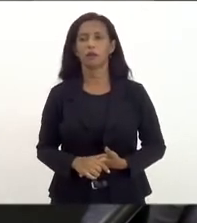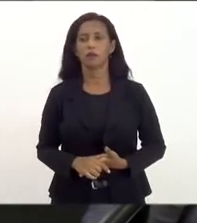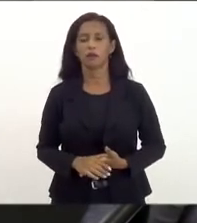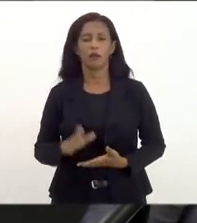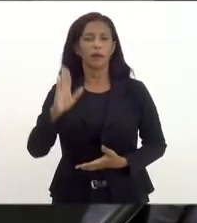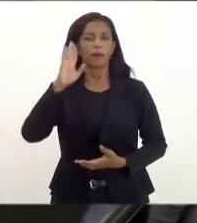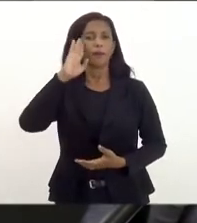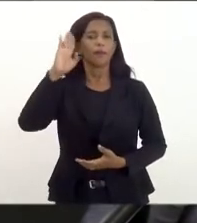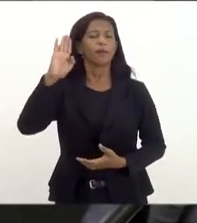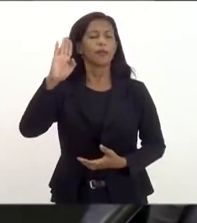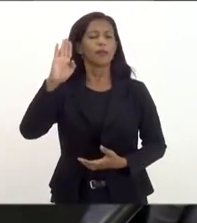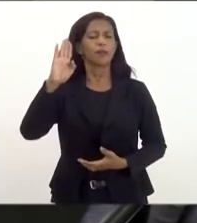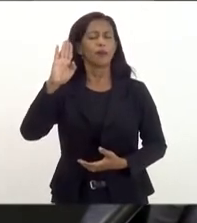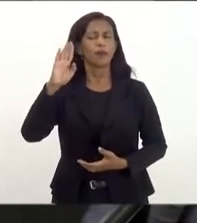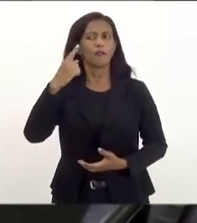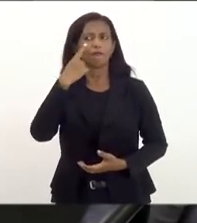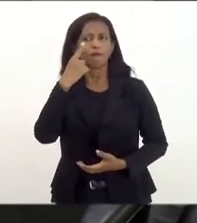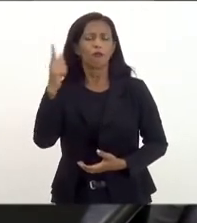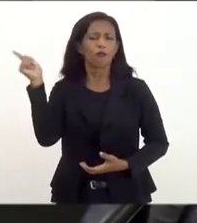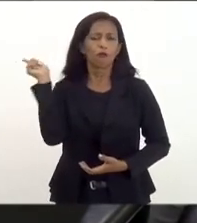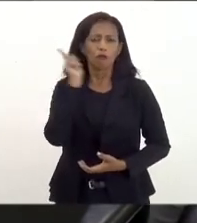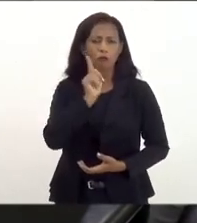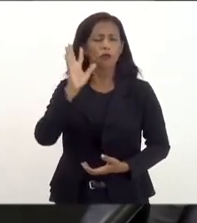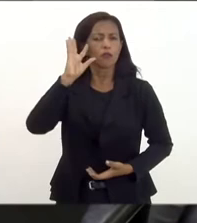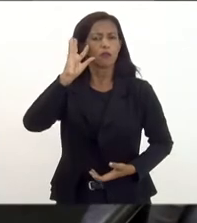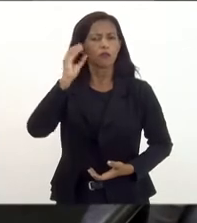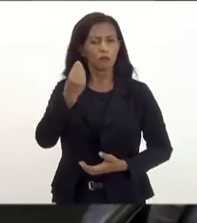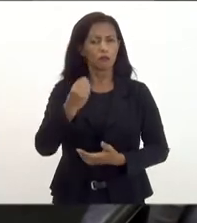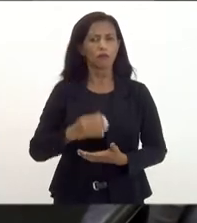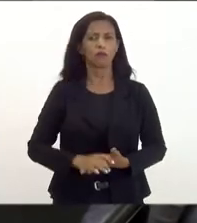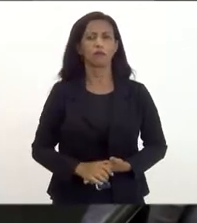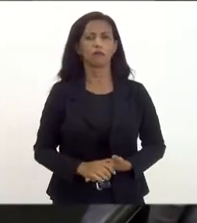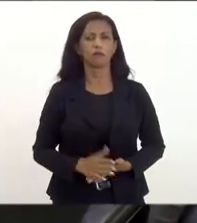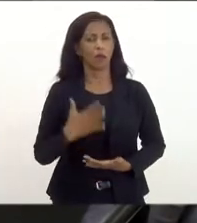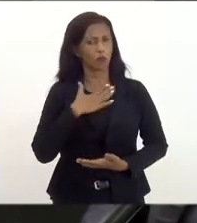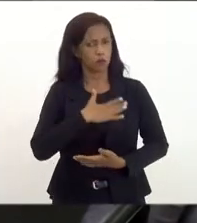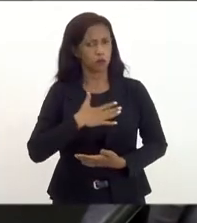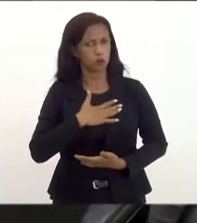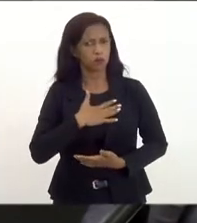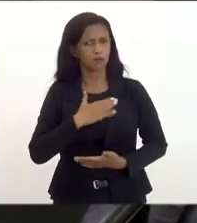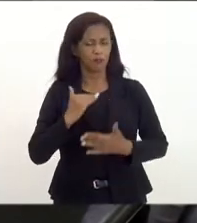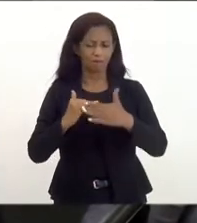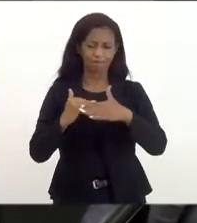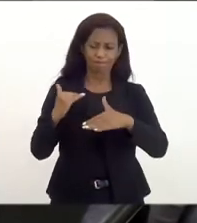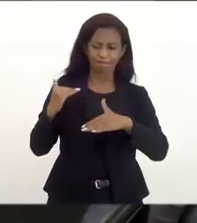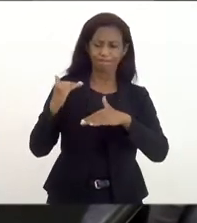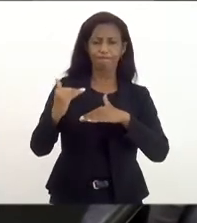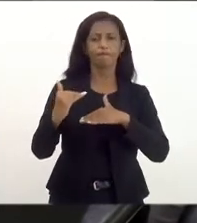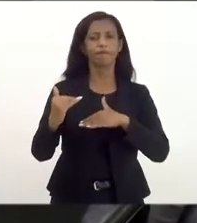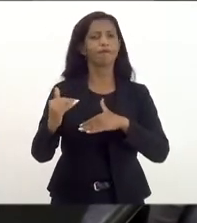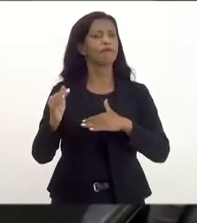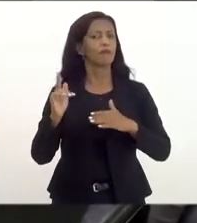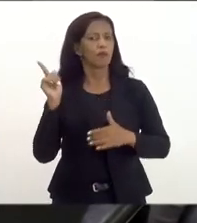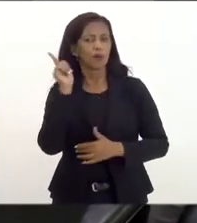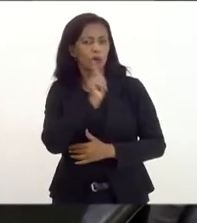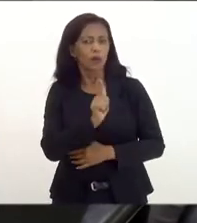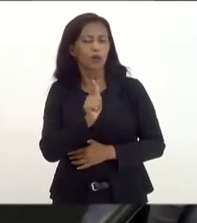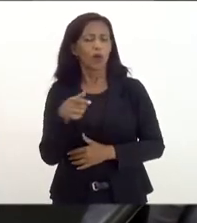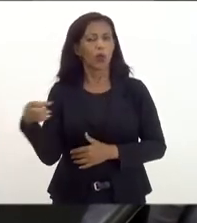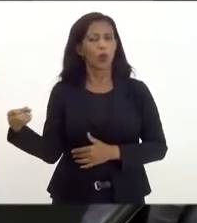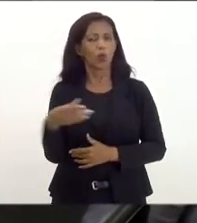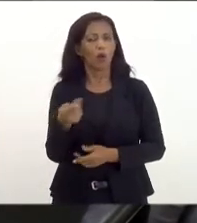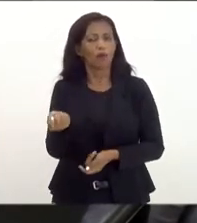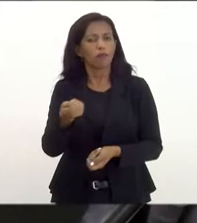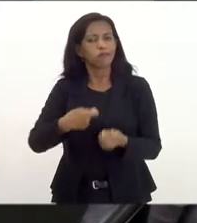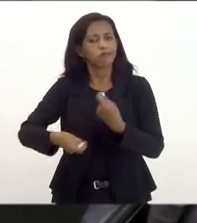e principalmente porque a gente conseguiu fazer então nós demos um salto muito grande nessa